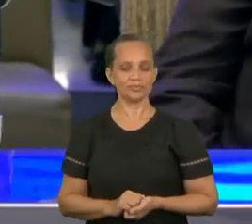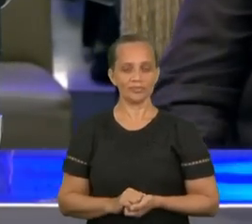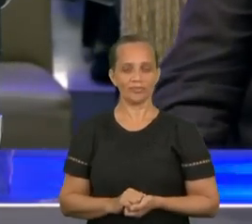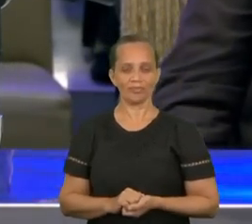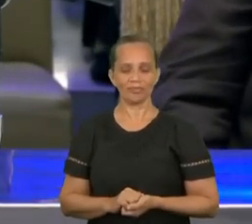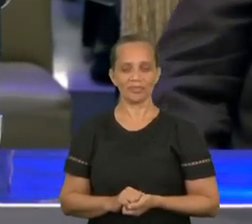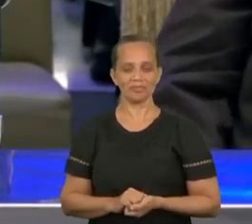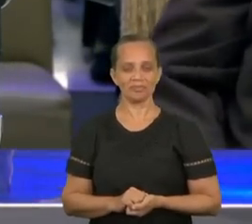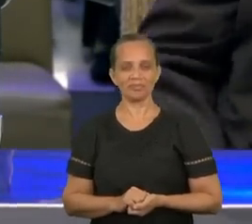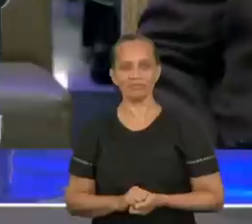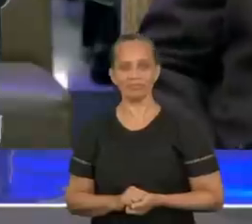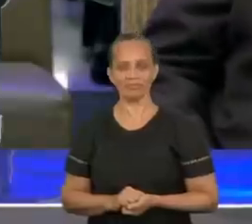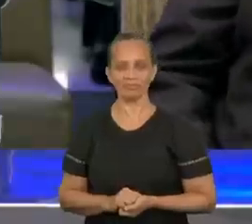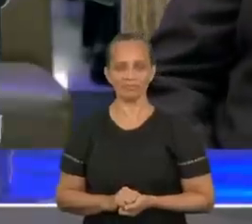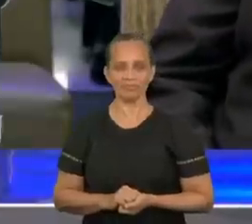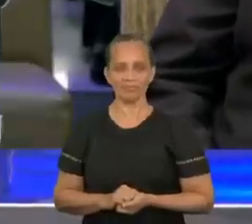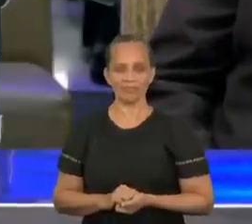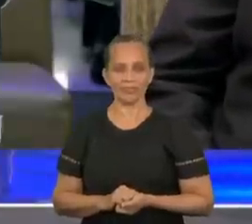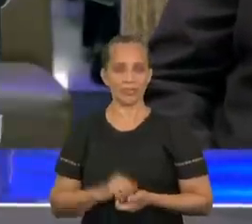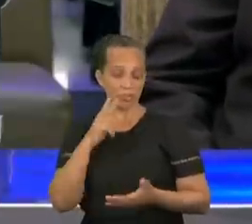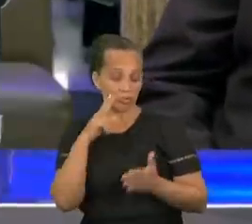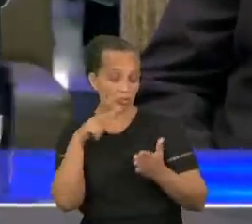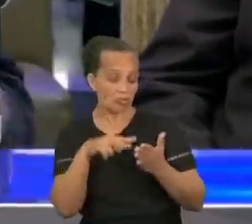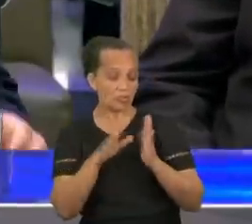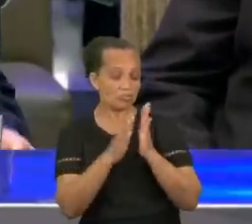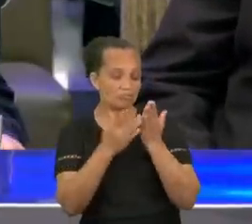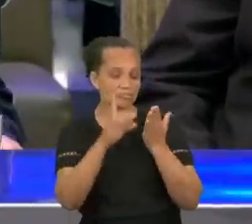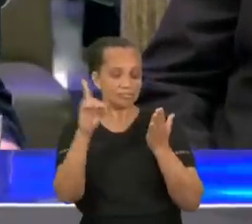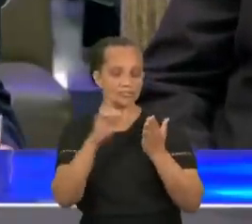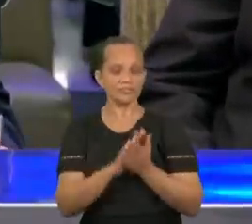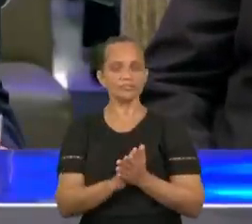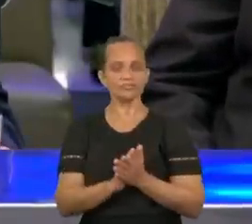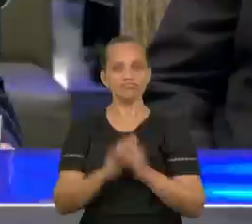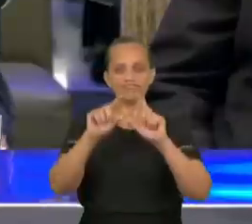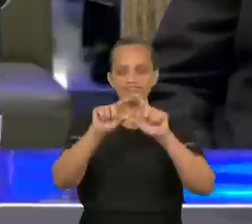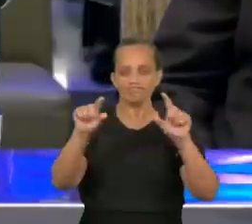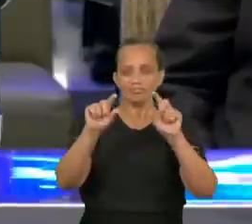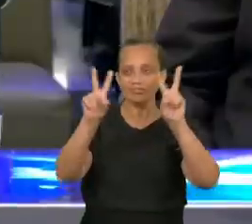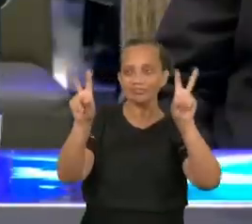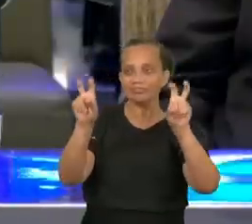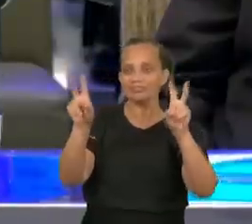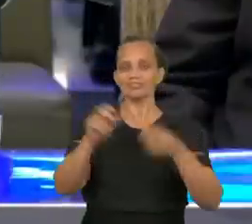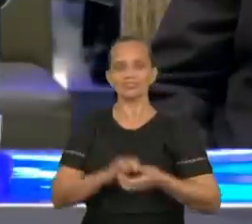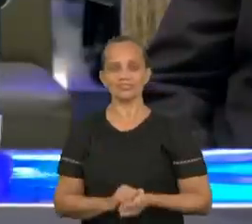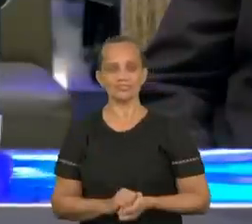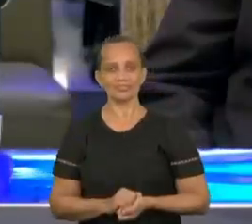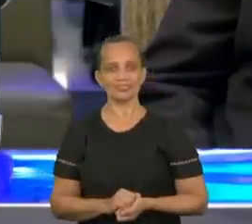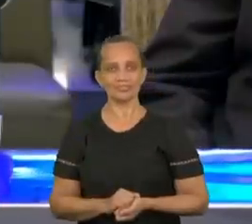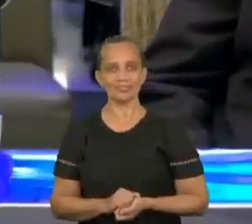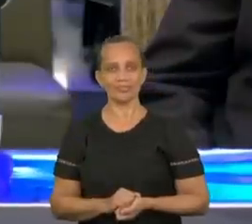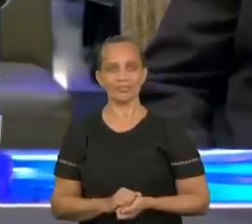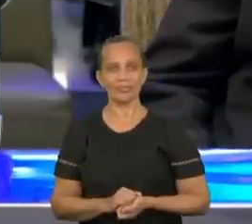eu anotei aqui hoje eu olhei na versão ocas Eudora e diz assim essa expressão que diz aqui a última